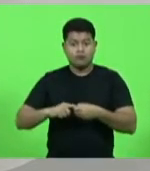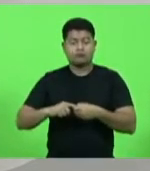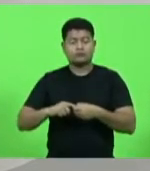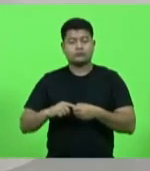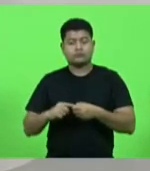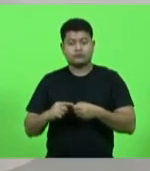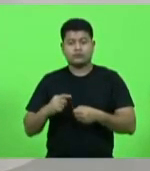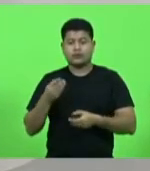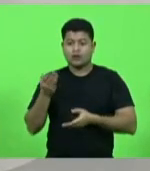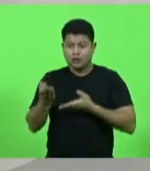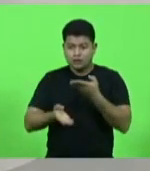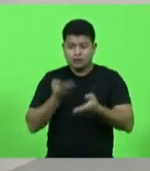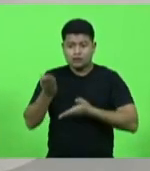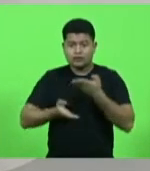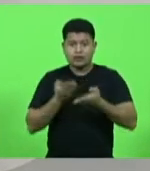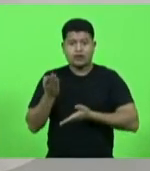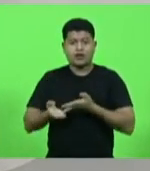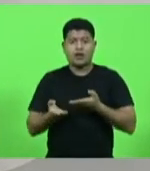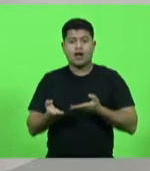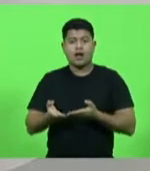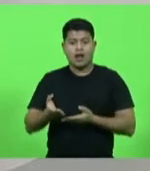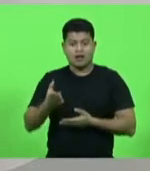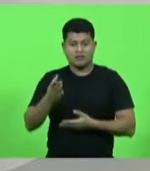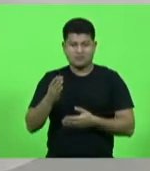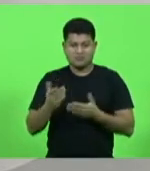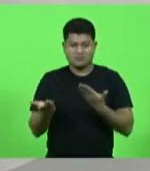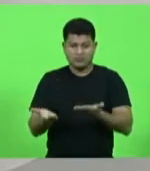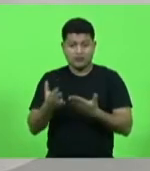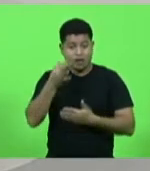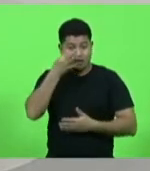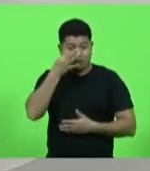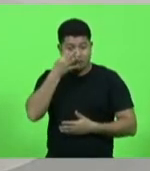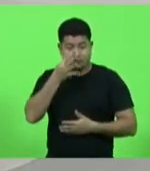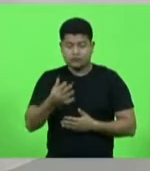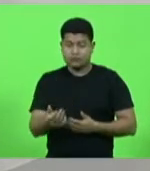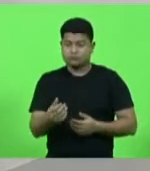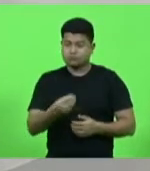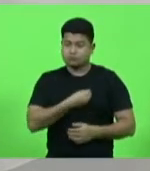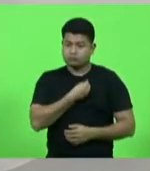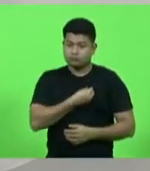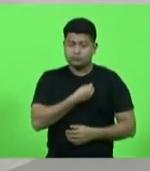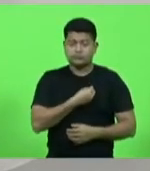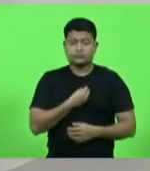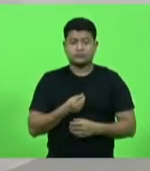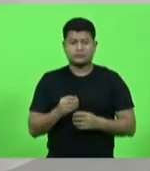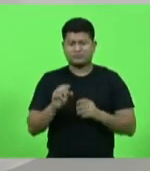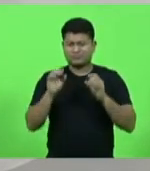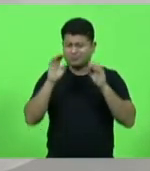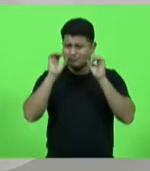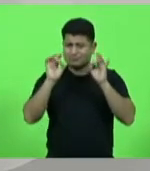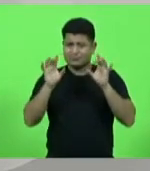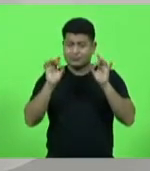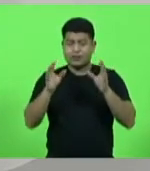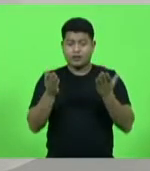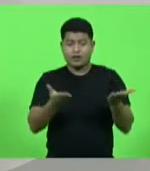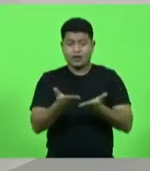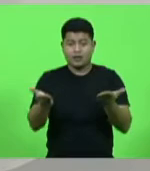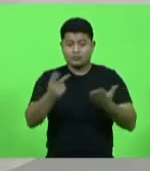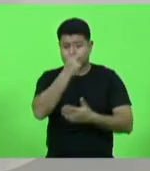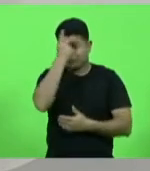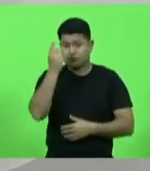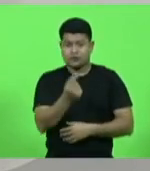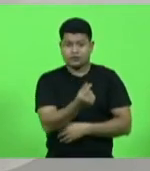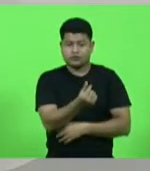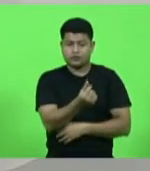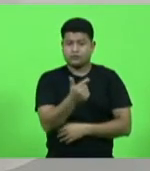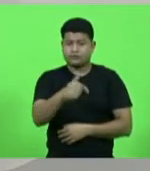atendimento presencial, de modo especial, para as pessoas que têm maior dificuldade financeira e